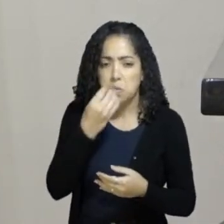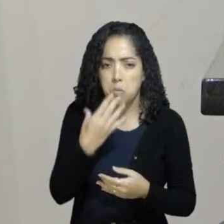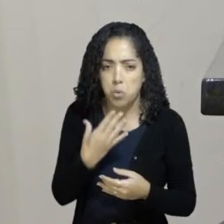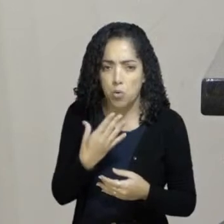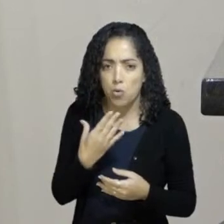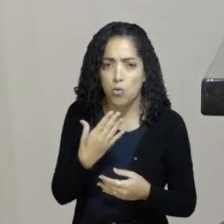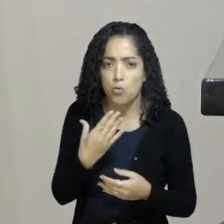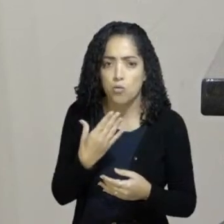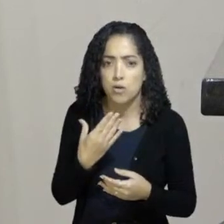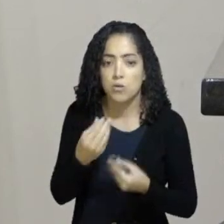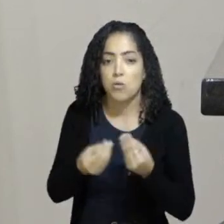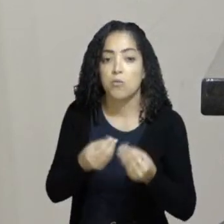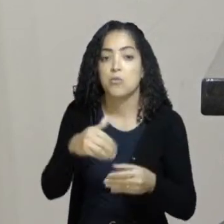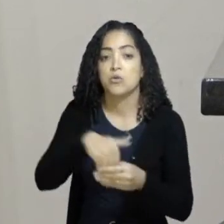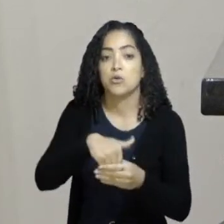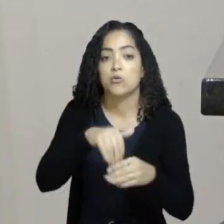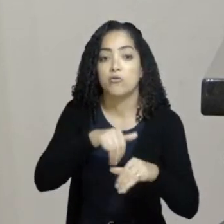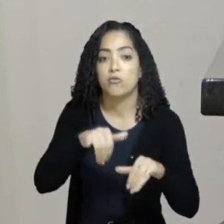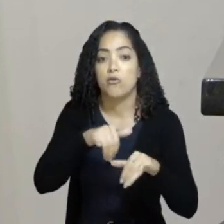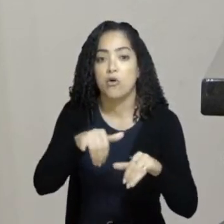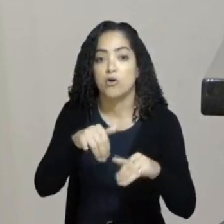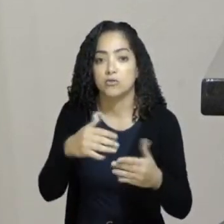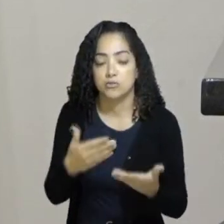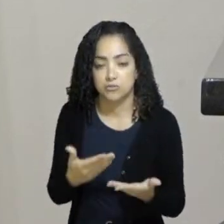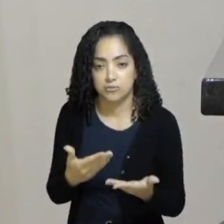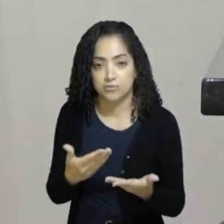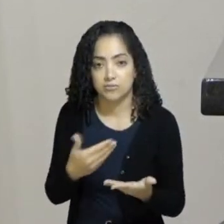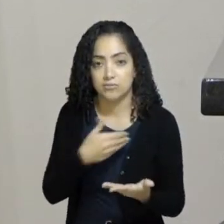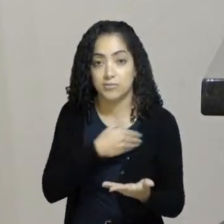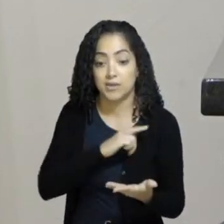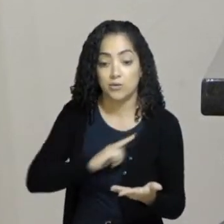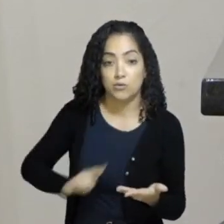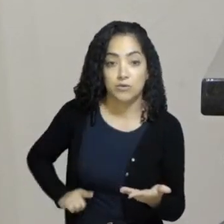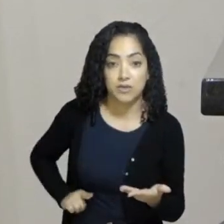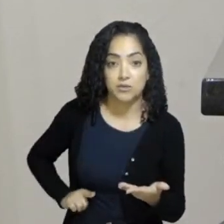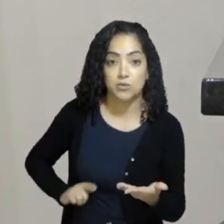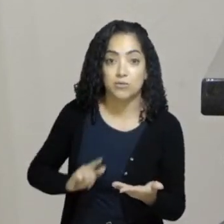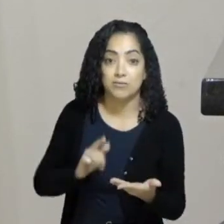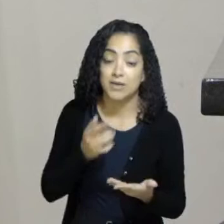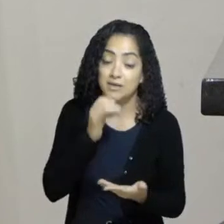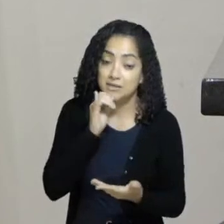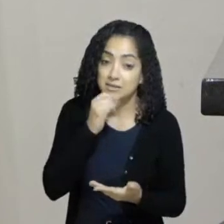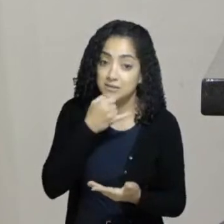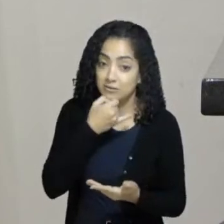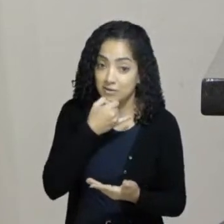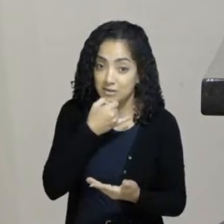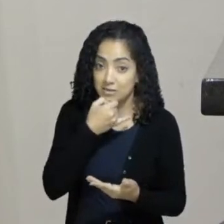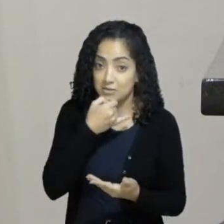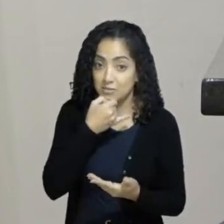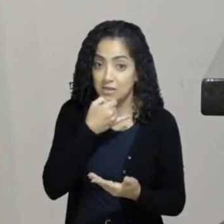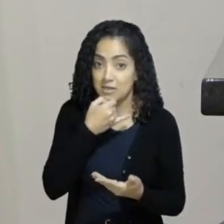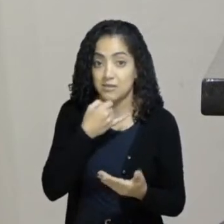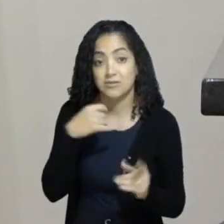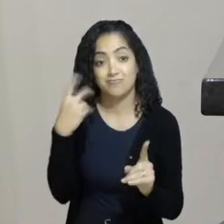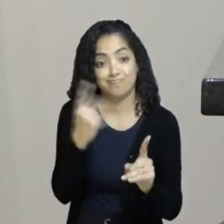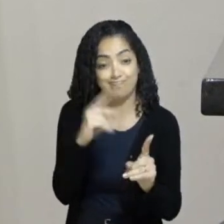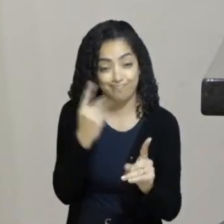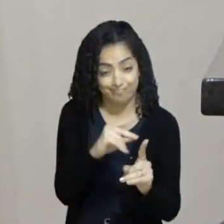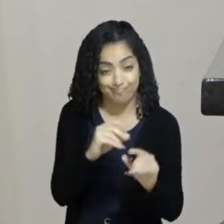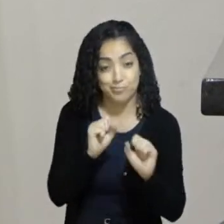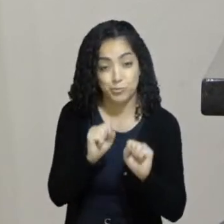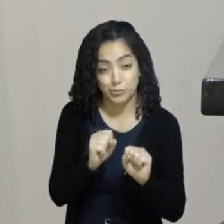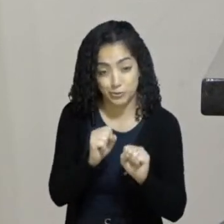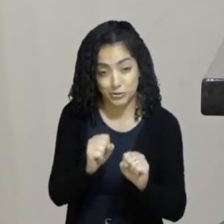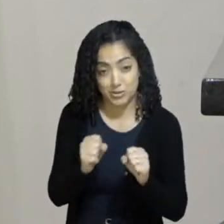Governador aí antes para a gente botar isso em prática infelizmente infelizmente seria tortura segundo a